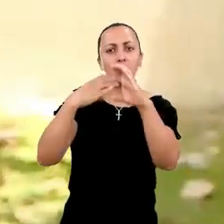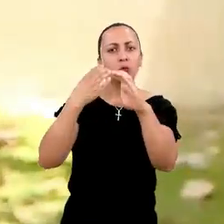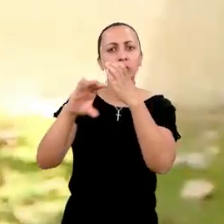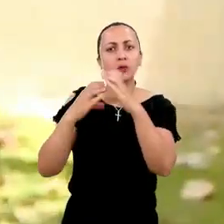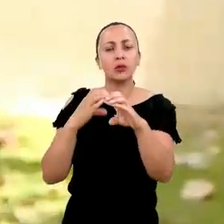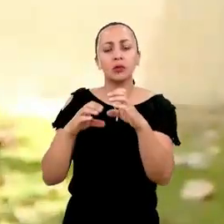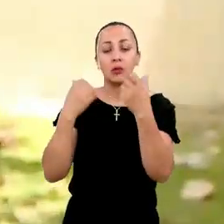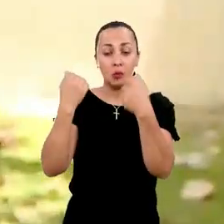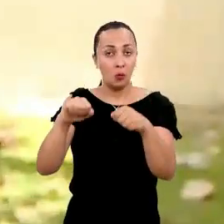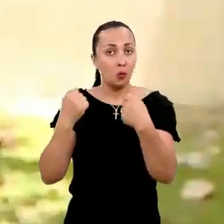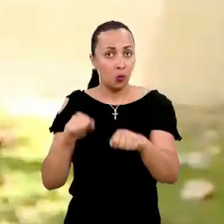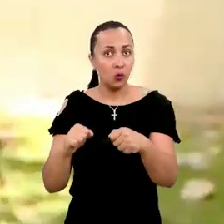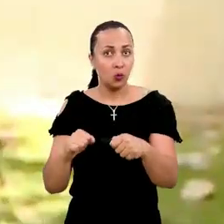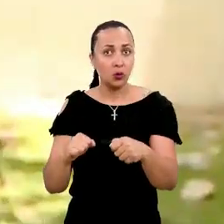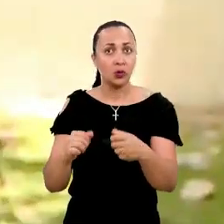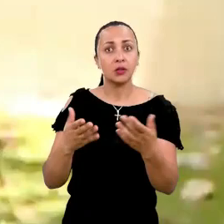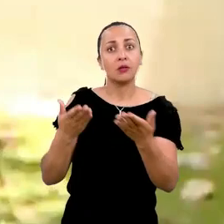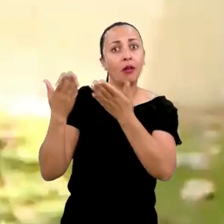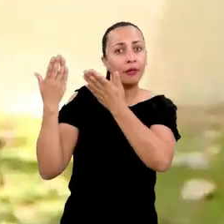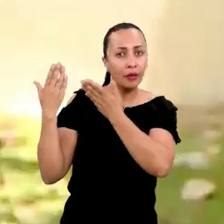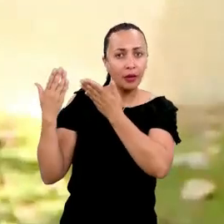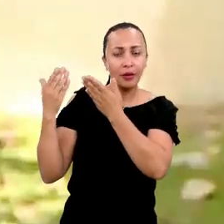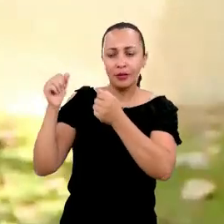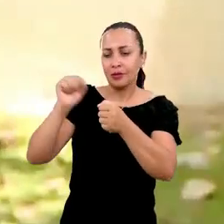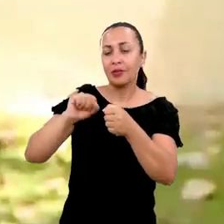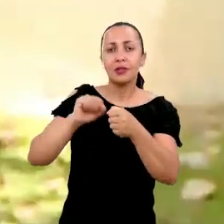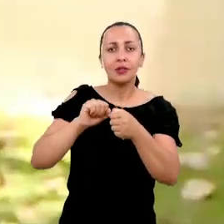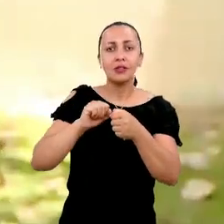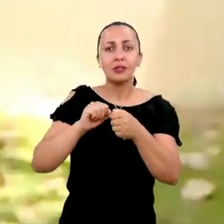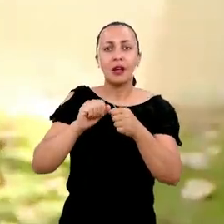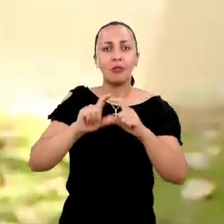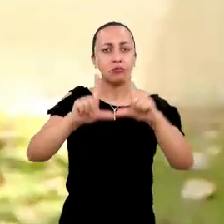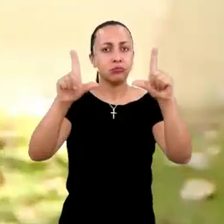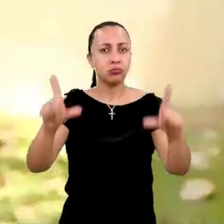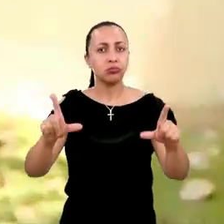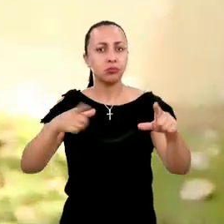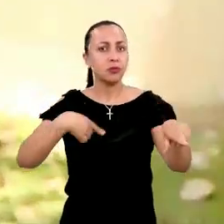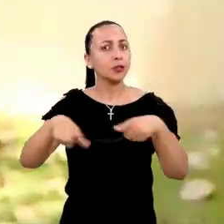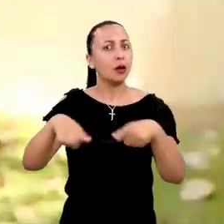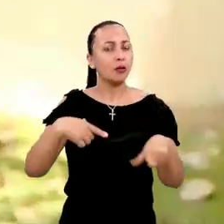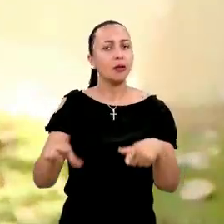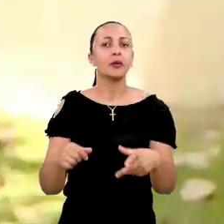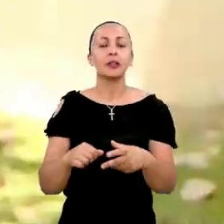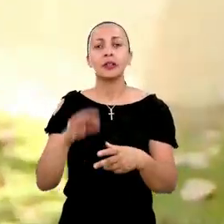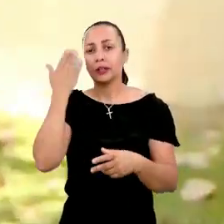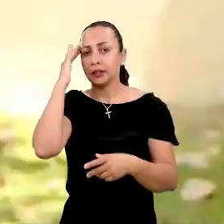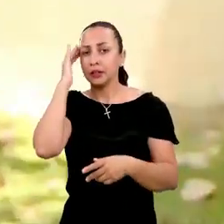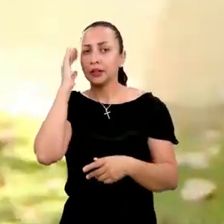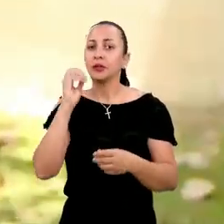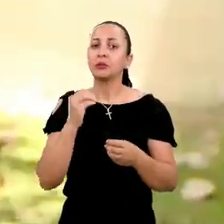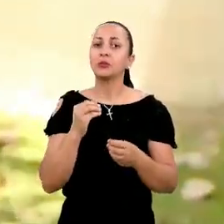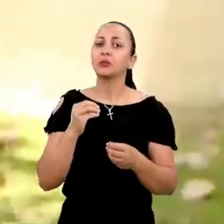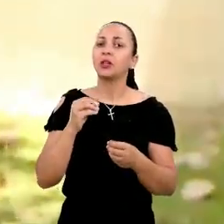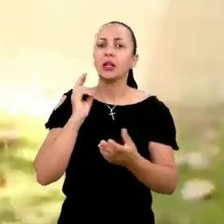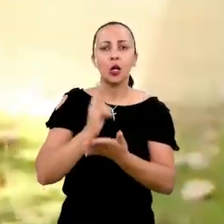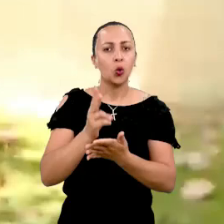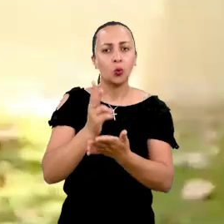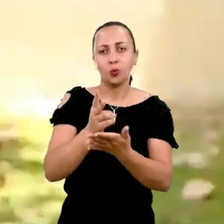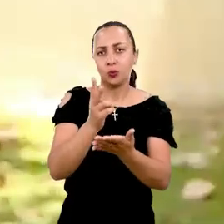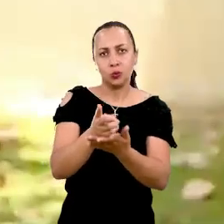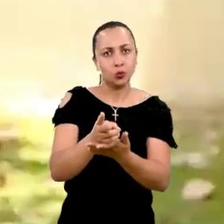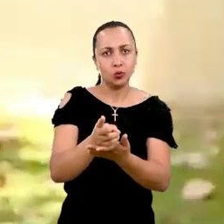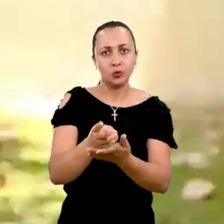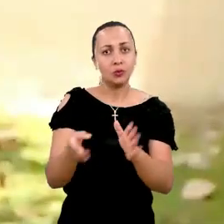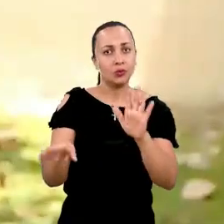comunicaram e puderam, né, nesse momento, né, estabelecer um programa de ação, né, que nós entendemos